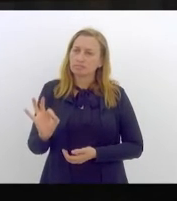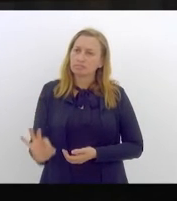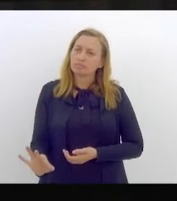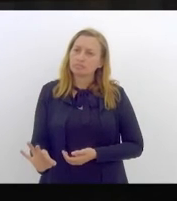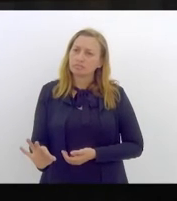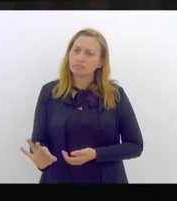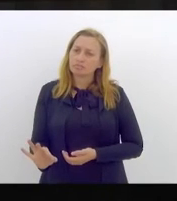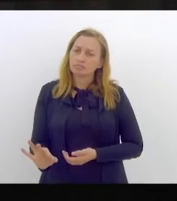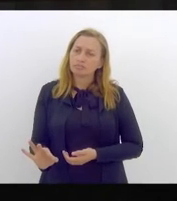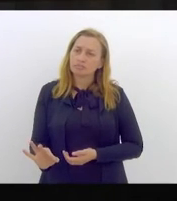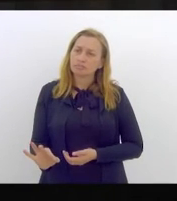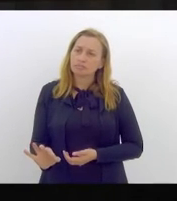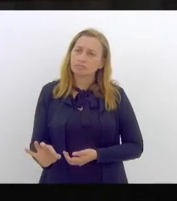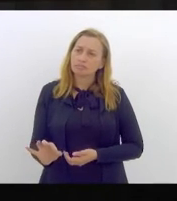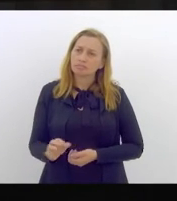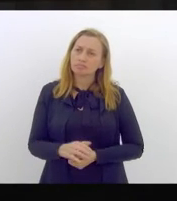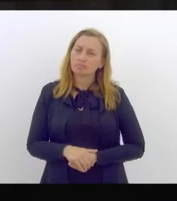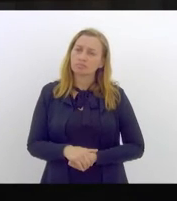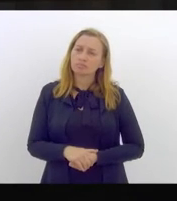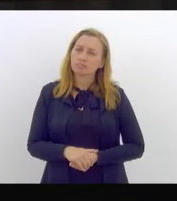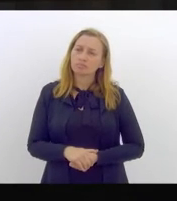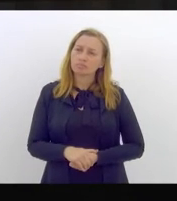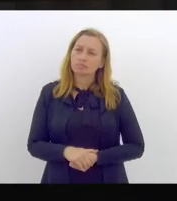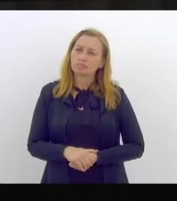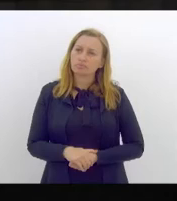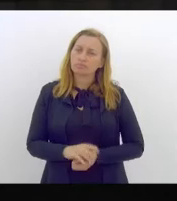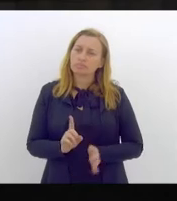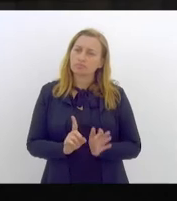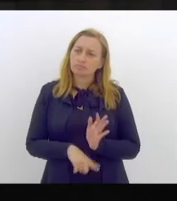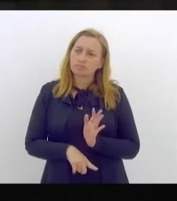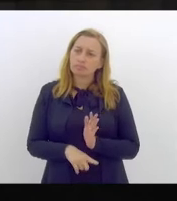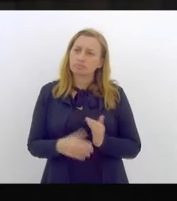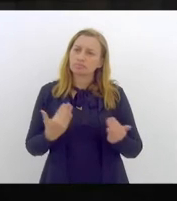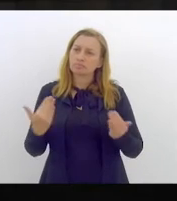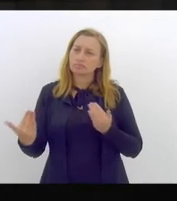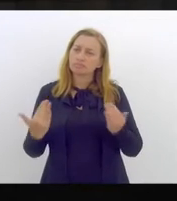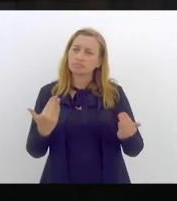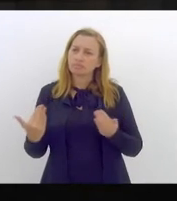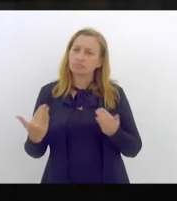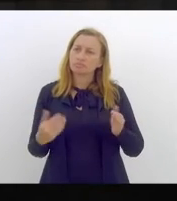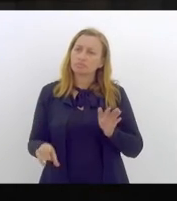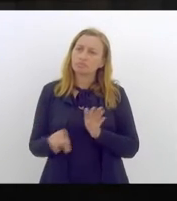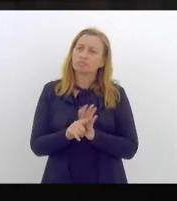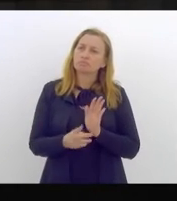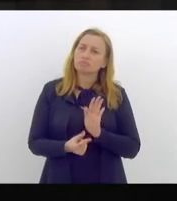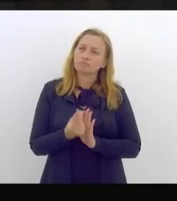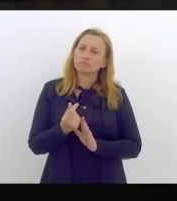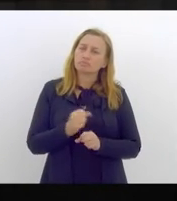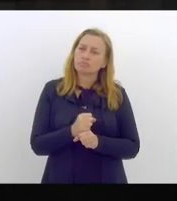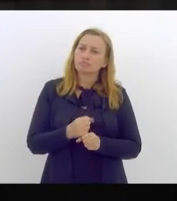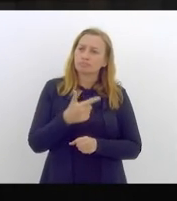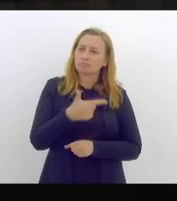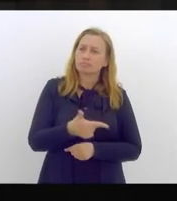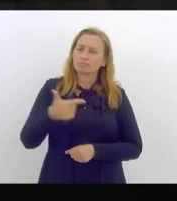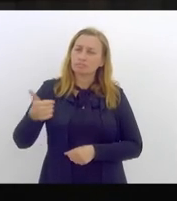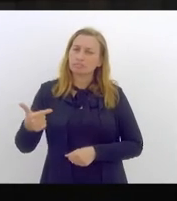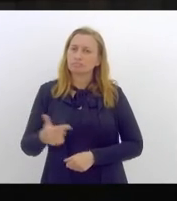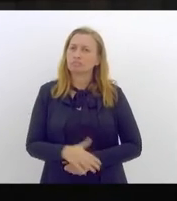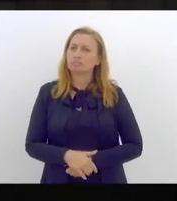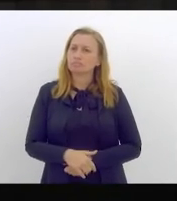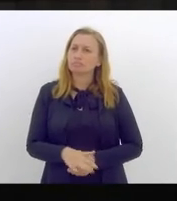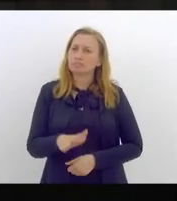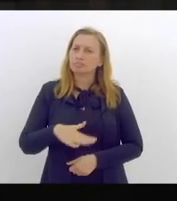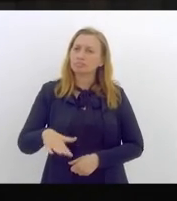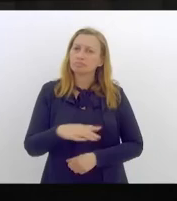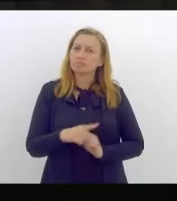75% é exatamente a redução em comparação com a lei orçamentária de 2022. Isso na área